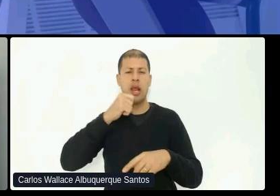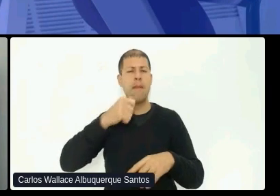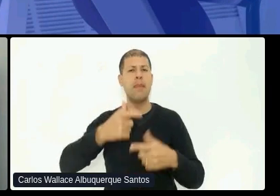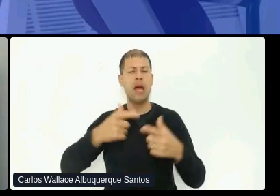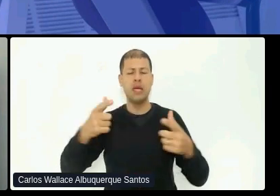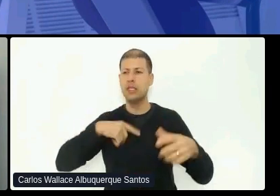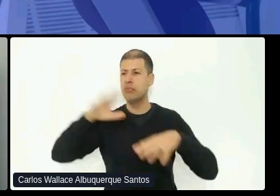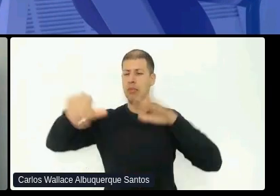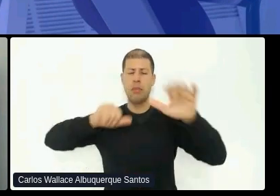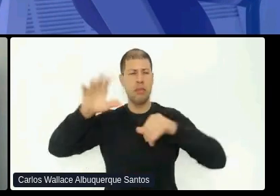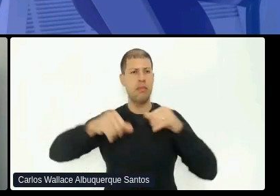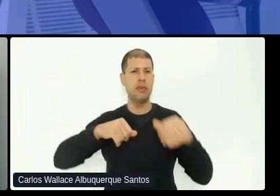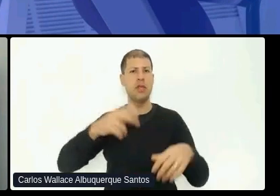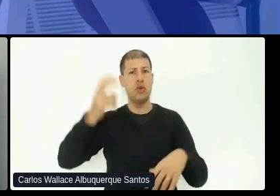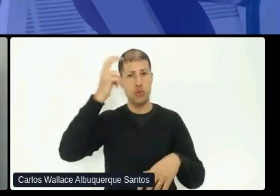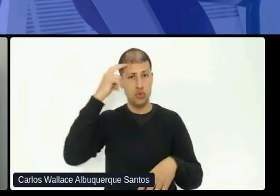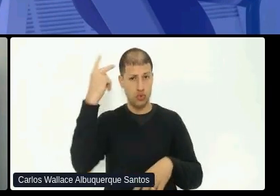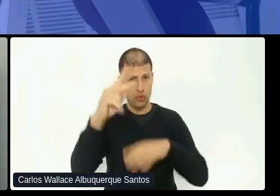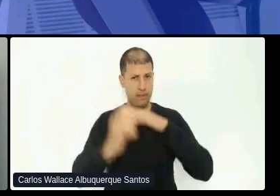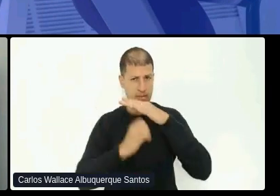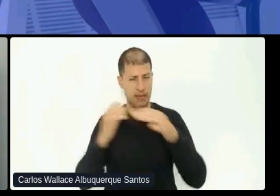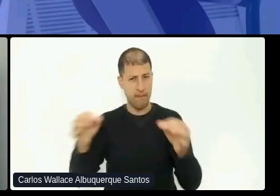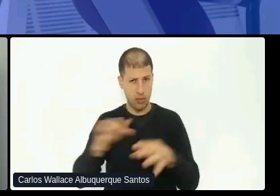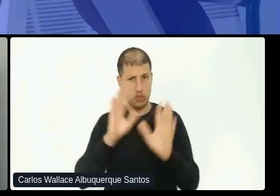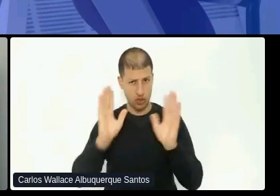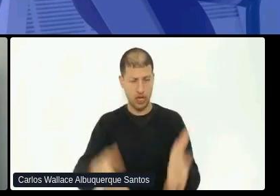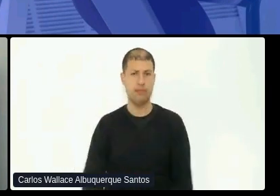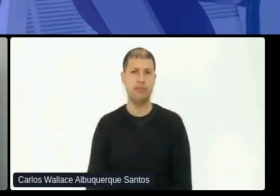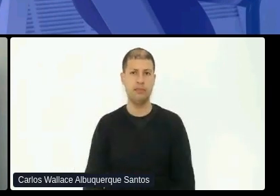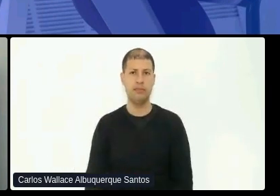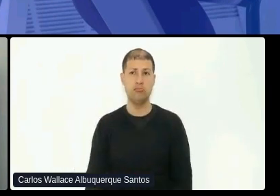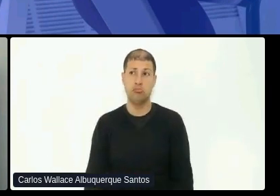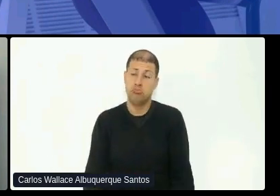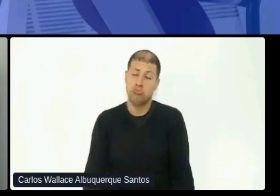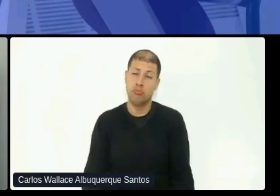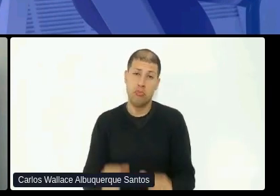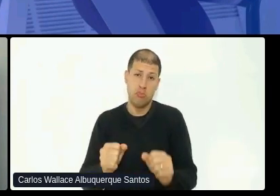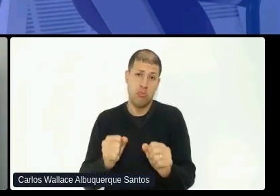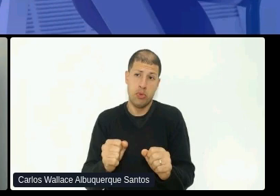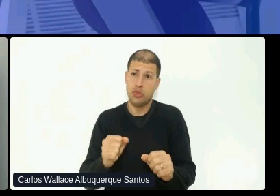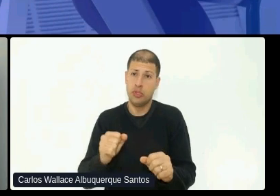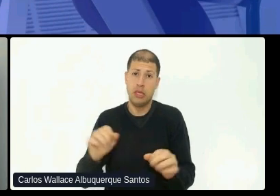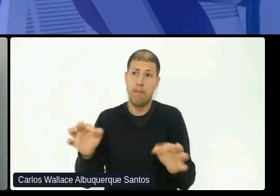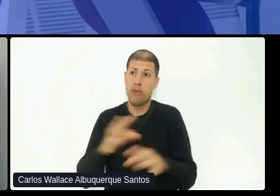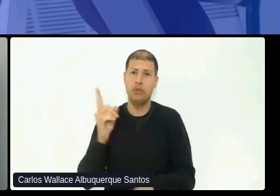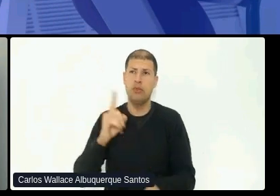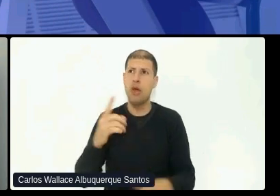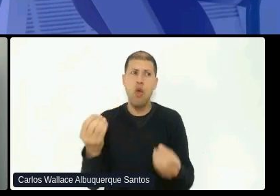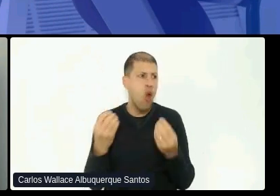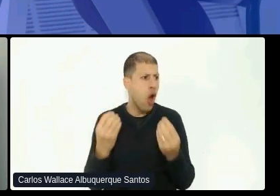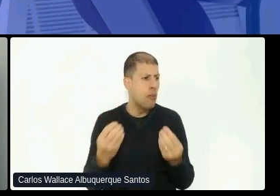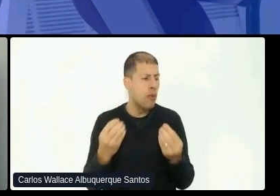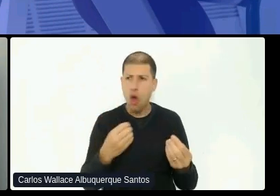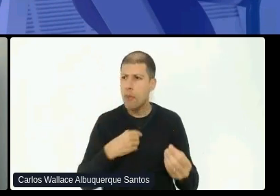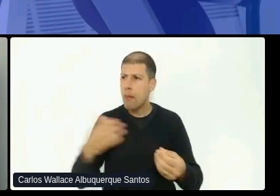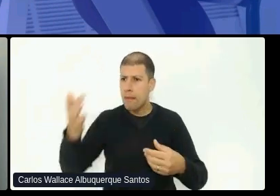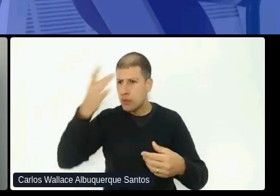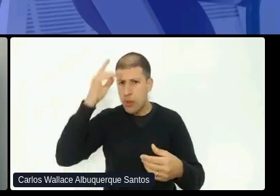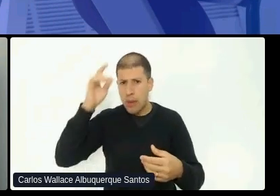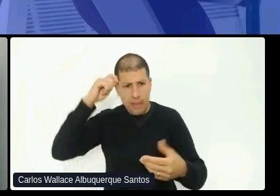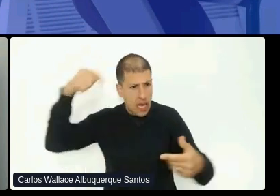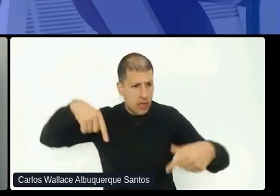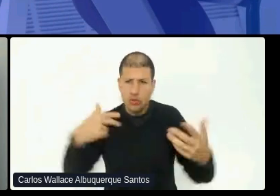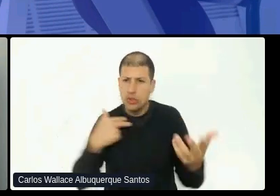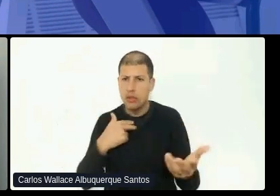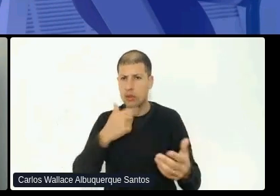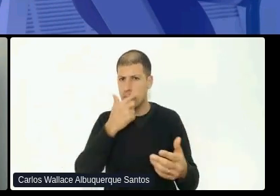cultura da sua organização está preparada? Pode ser que não. Ah, não, como assim? Como ela não está preparada para receber pessoas negras? Ué, vocês não